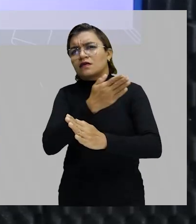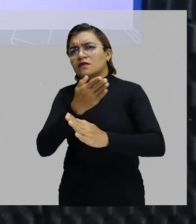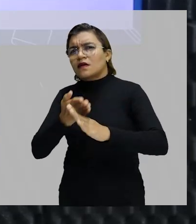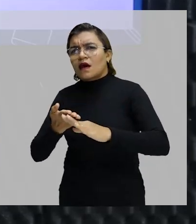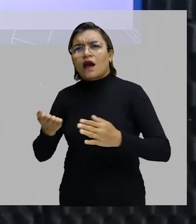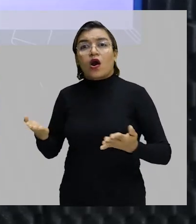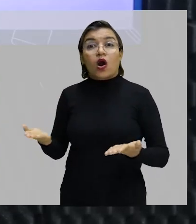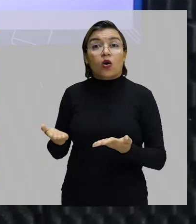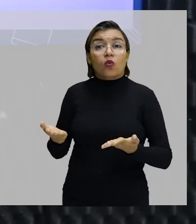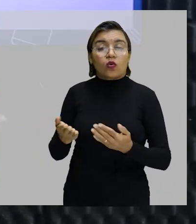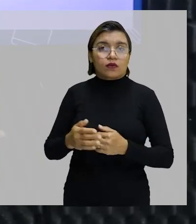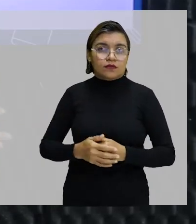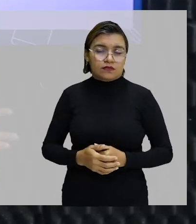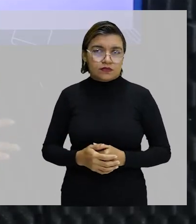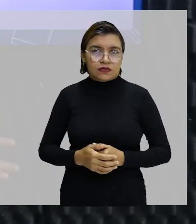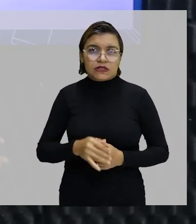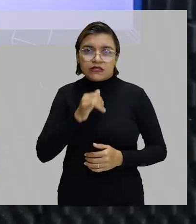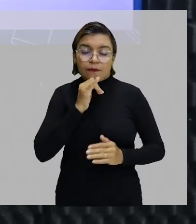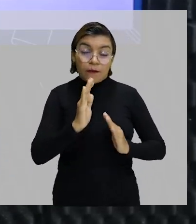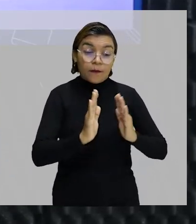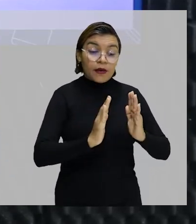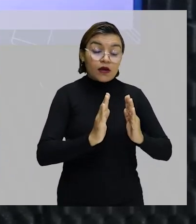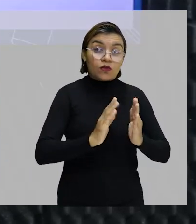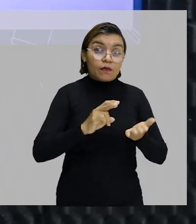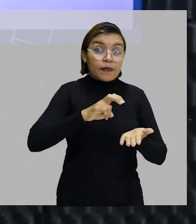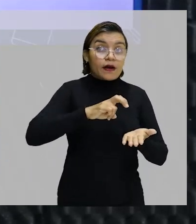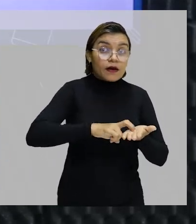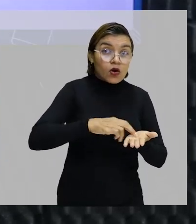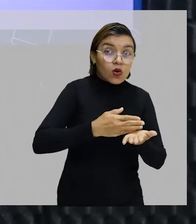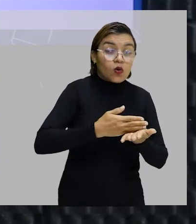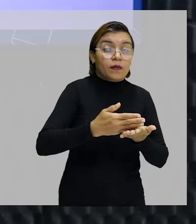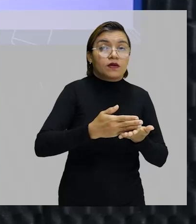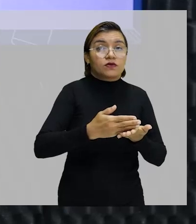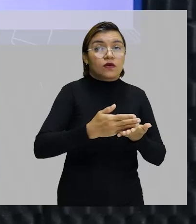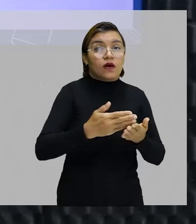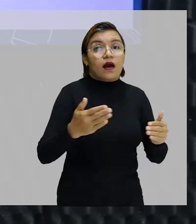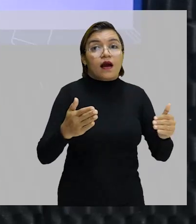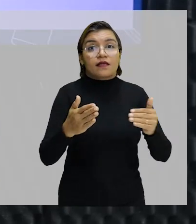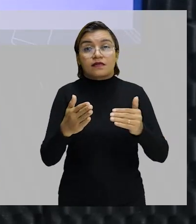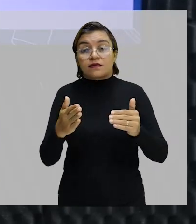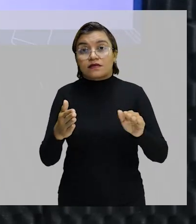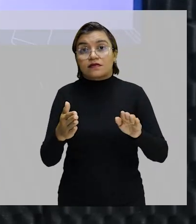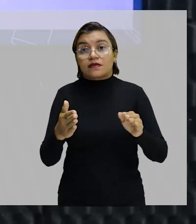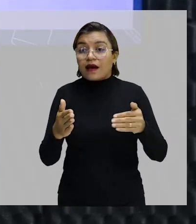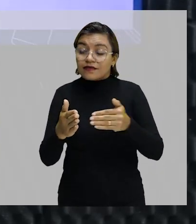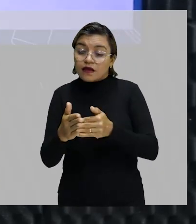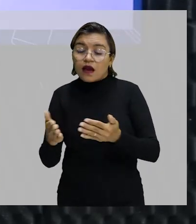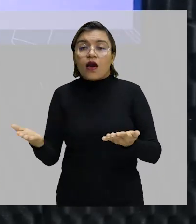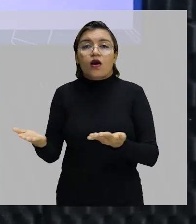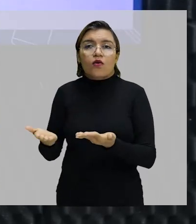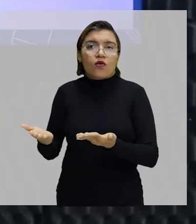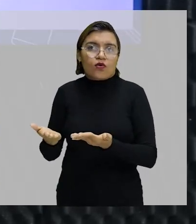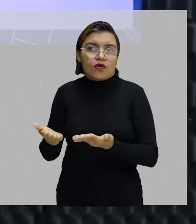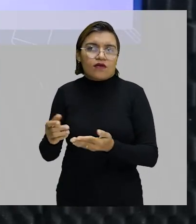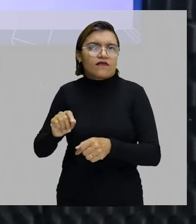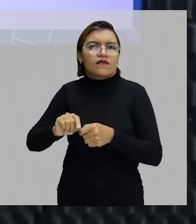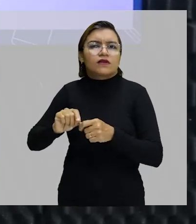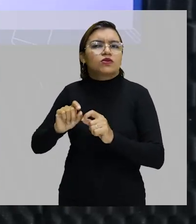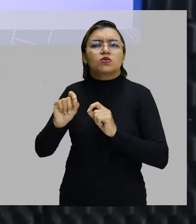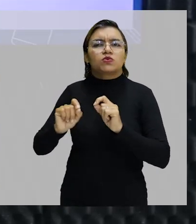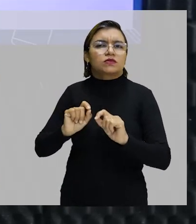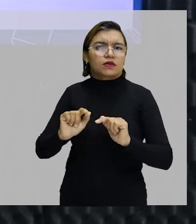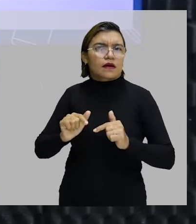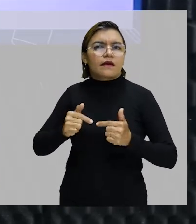desse período que começou de manhã, que é o passado, até o momento atual, o que você tem feito? O que você está fazendo? Que